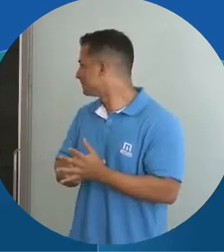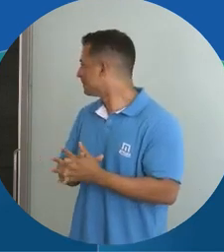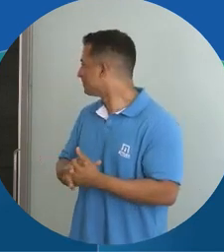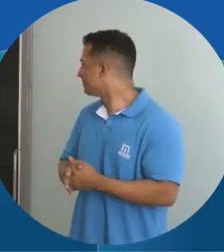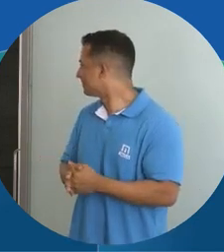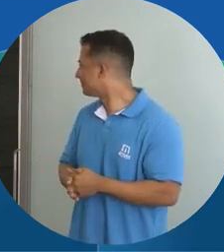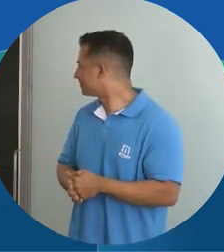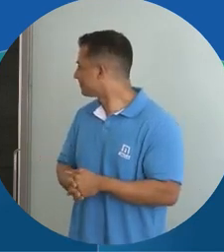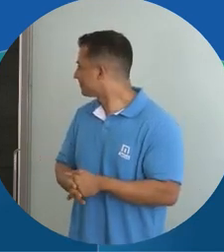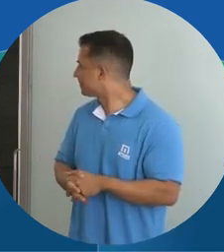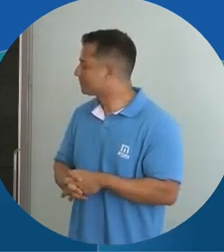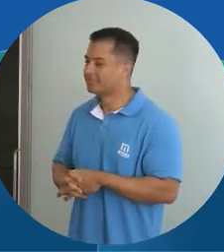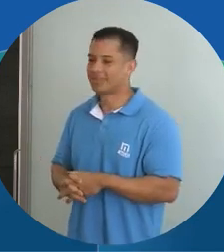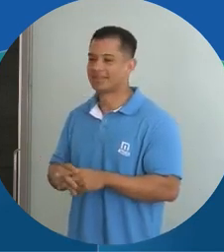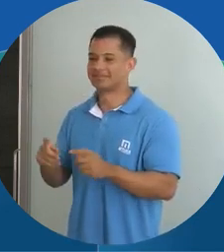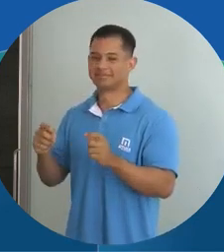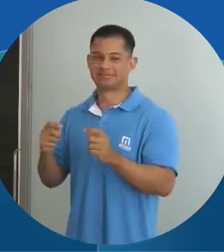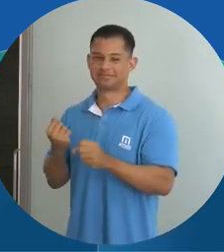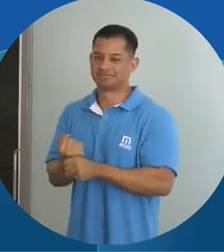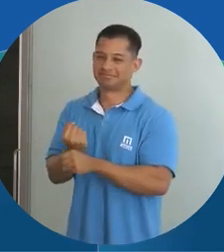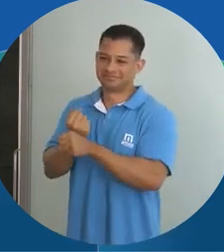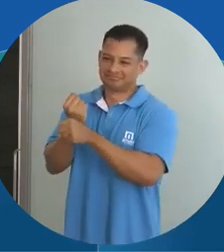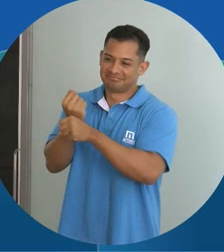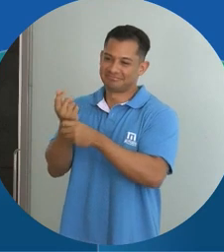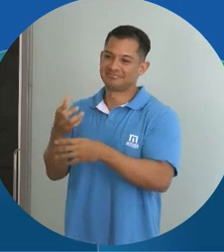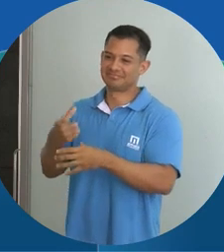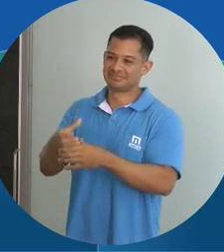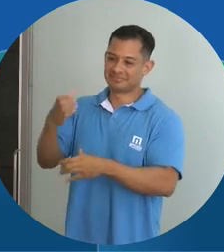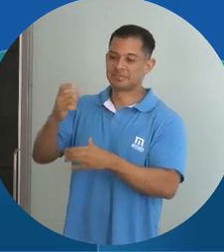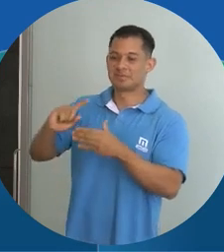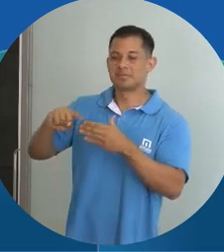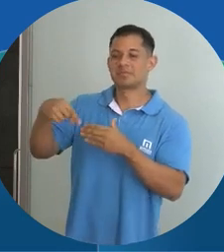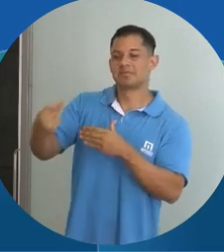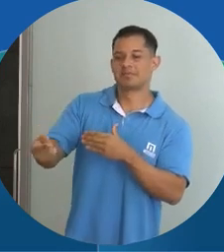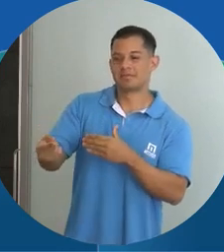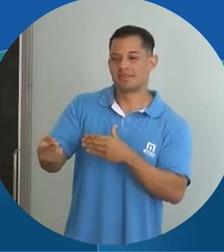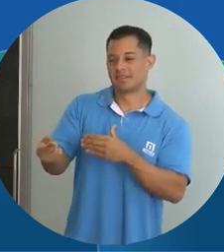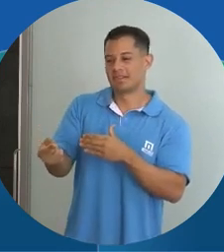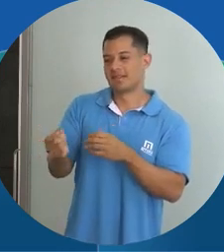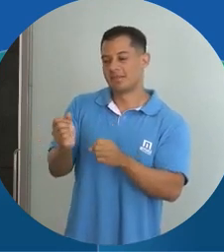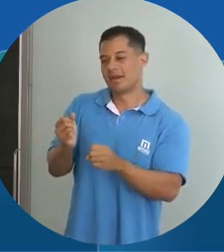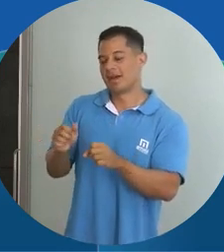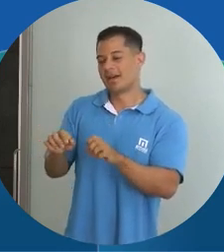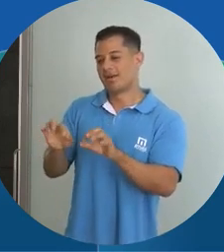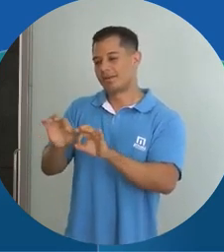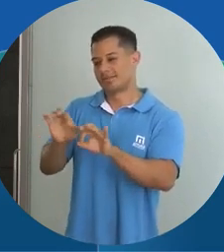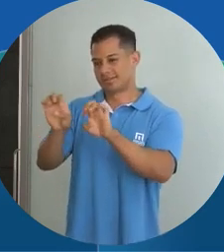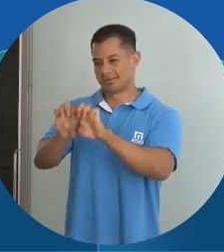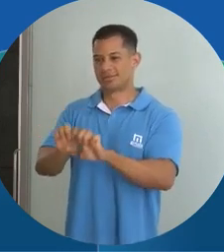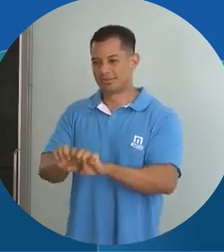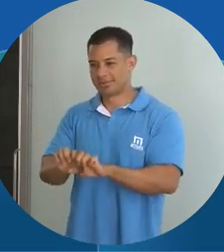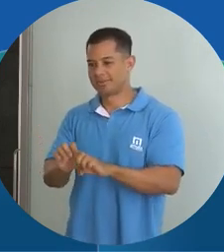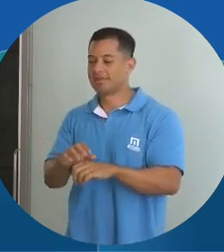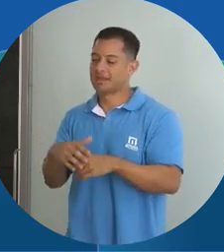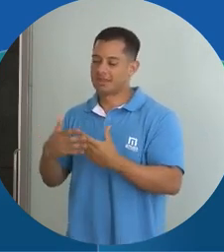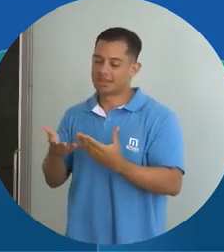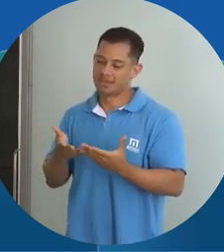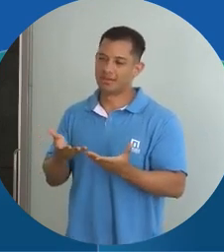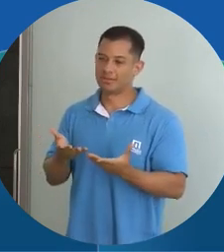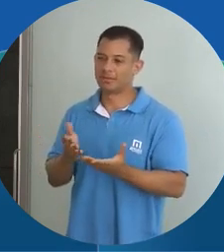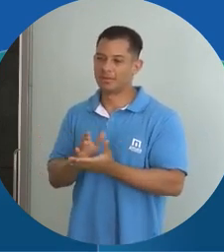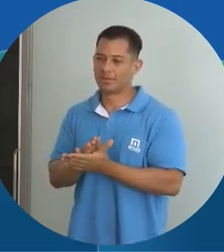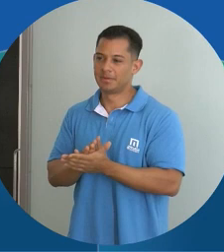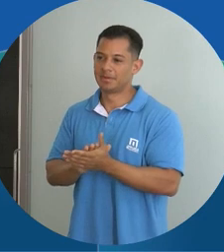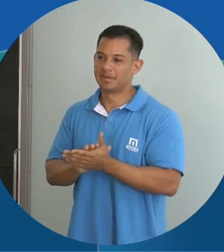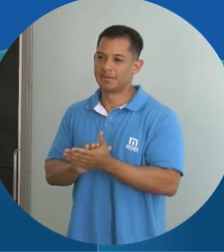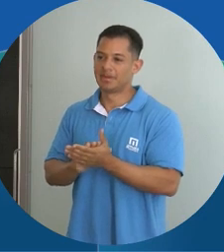concretagem dele, para permitir a execução da estaca posteriormente à montagem da estrutura. Então,